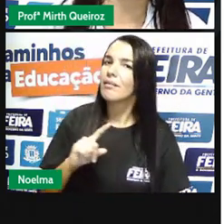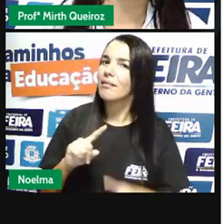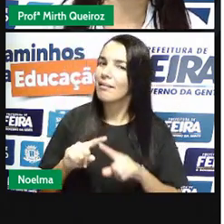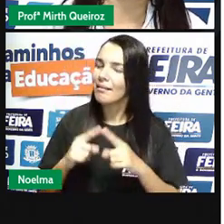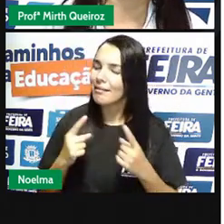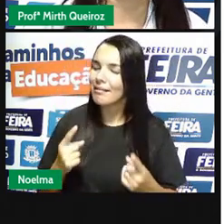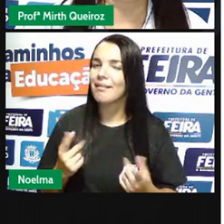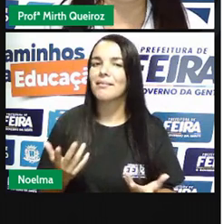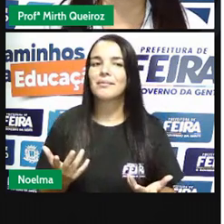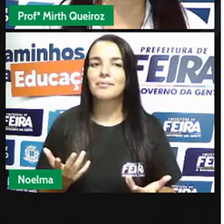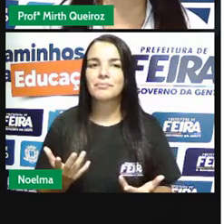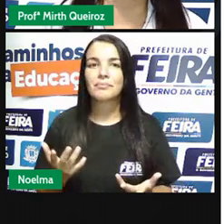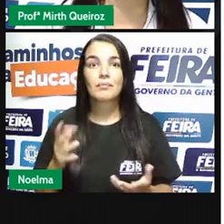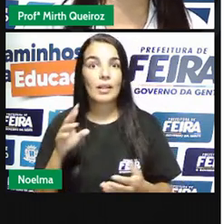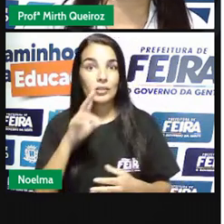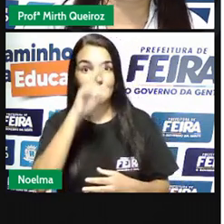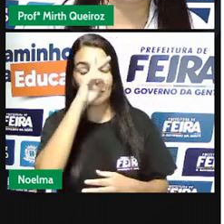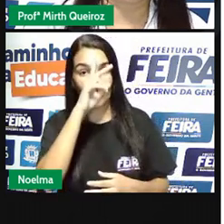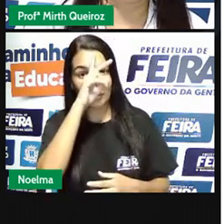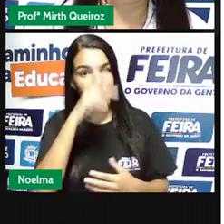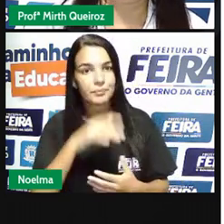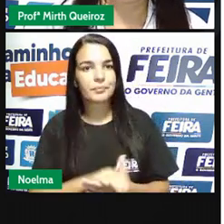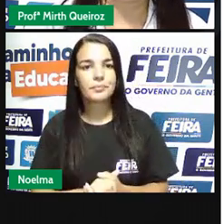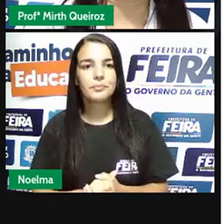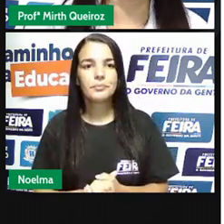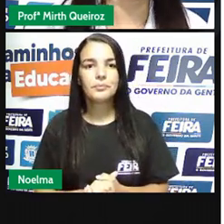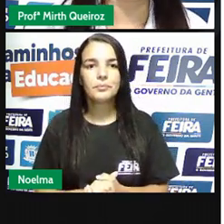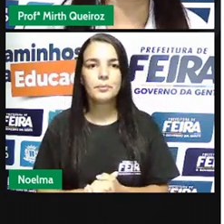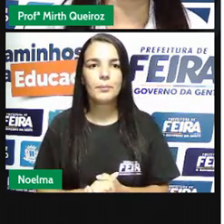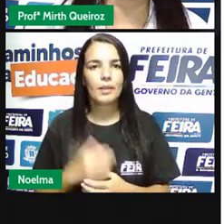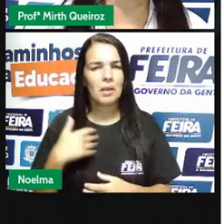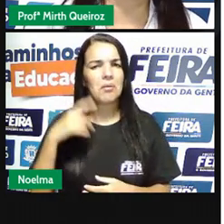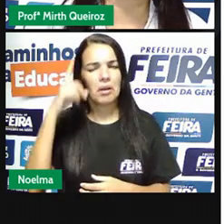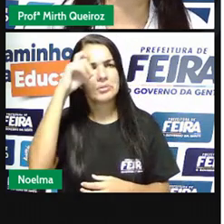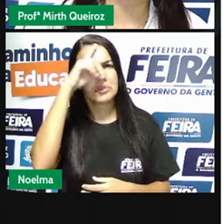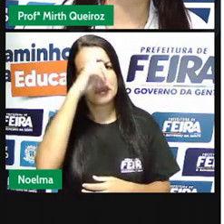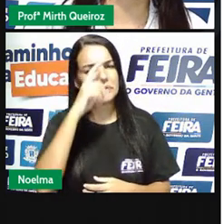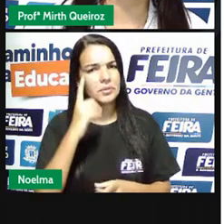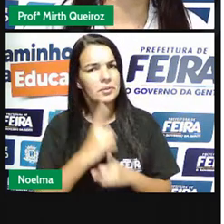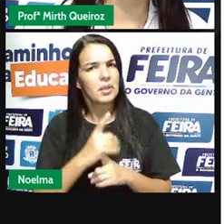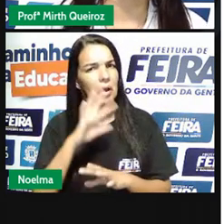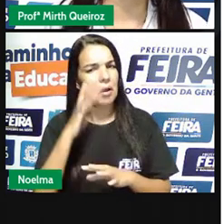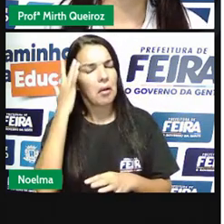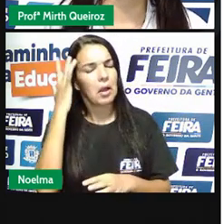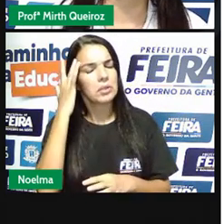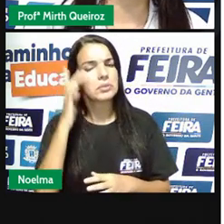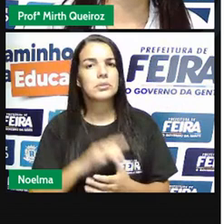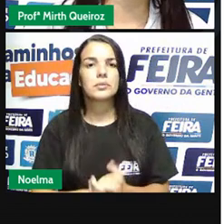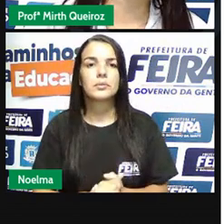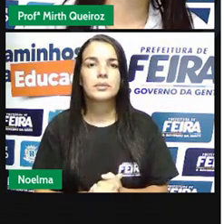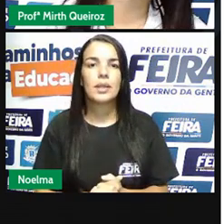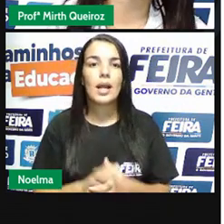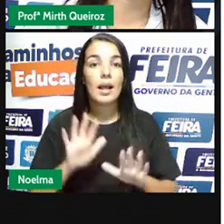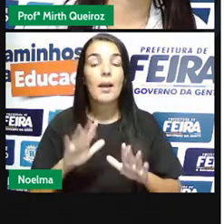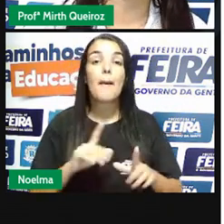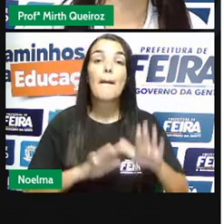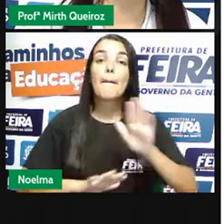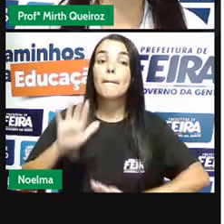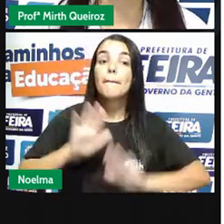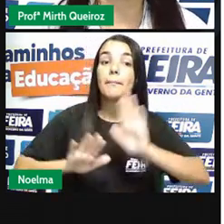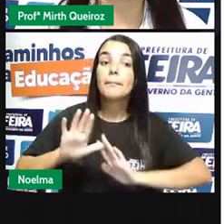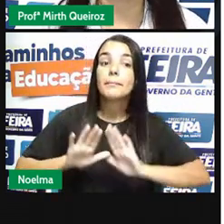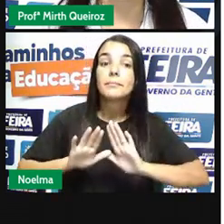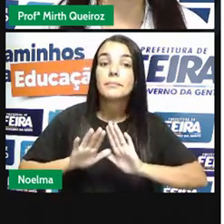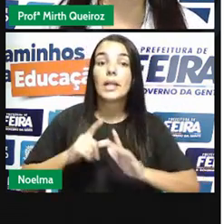essa história ou essas histórias né e eu acho bem difícil geralmente um conto de